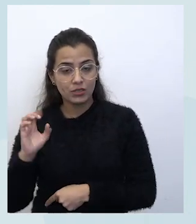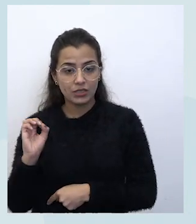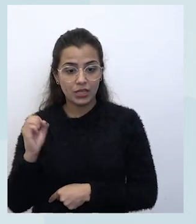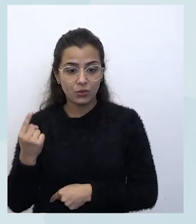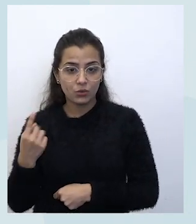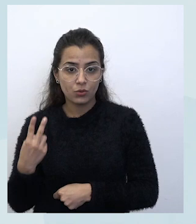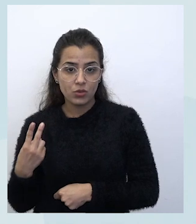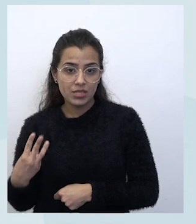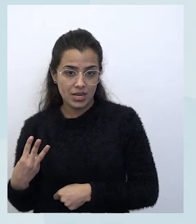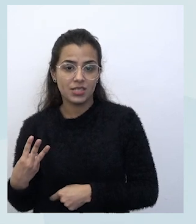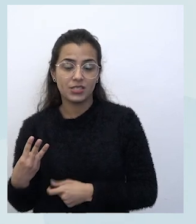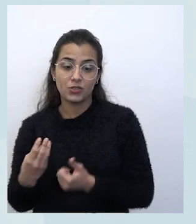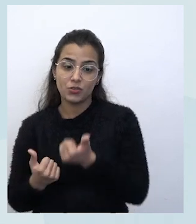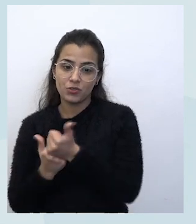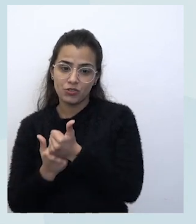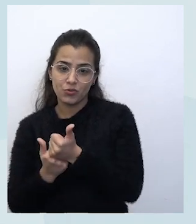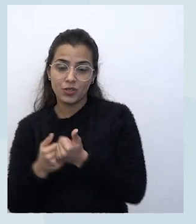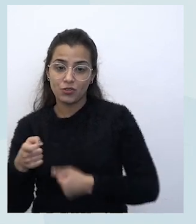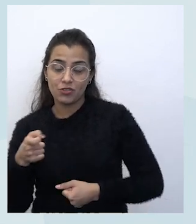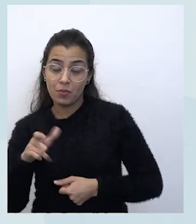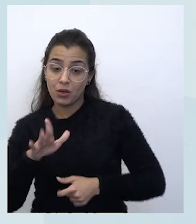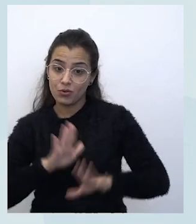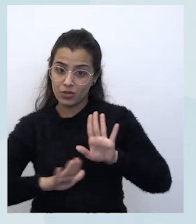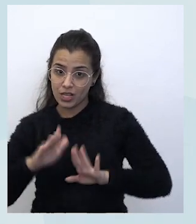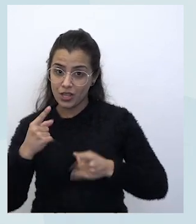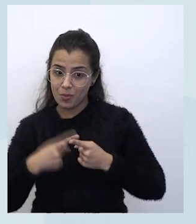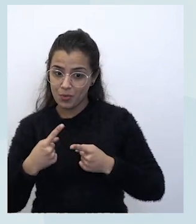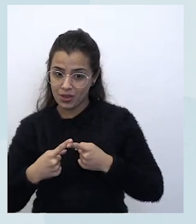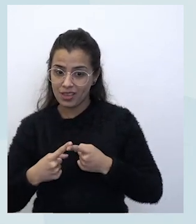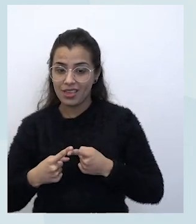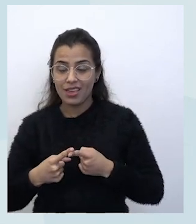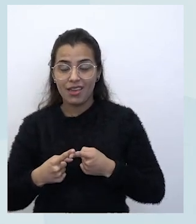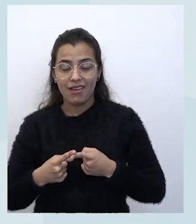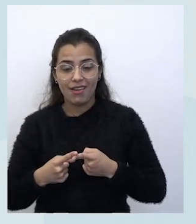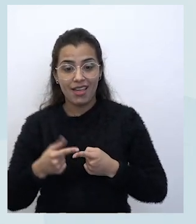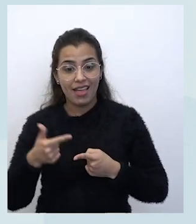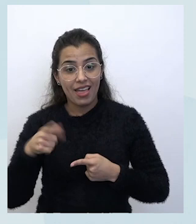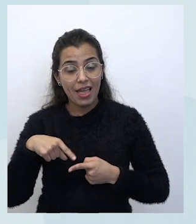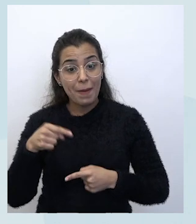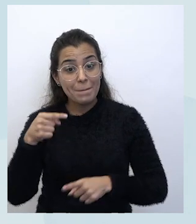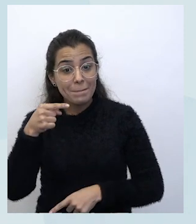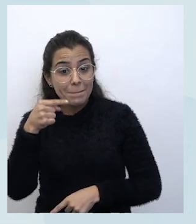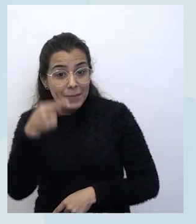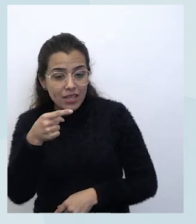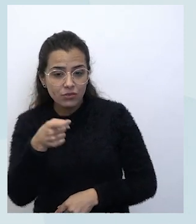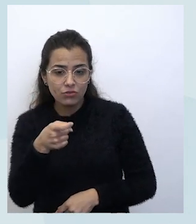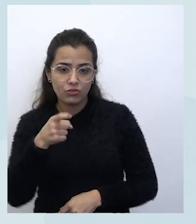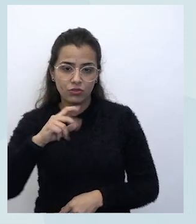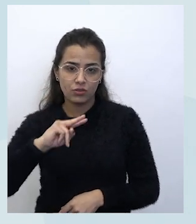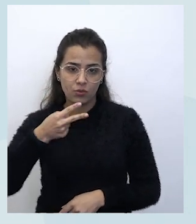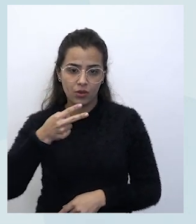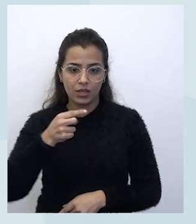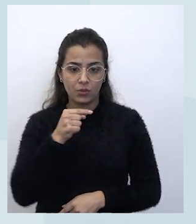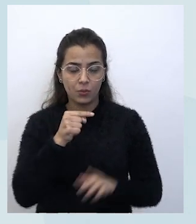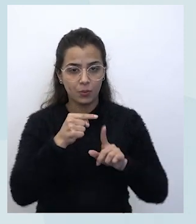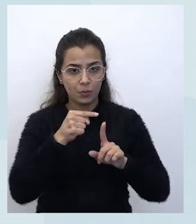Substituindo o valor do x. Cuidado que a função agora é menos x ao quadrado mais 2x. O que esse menos faz? Depois que você